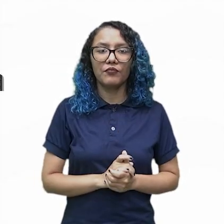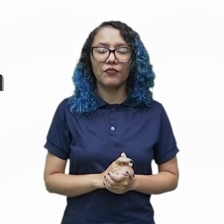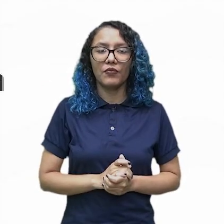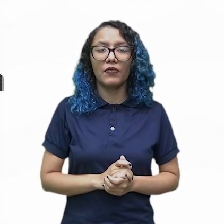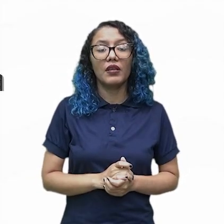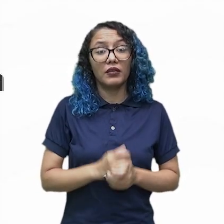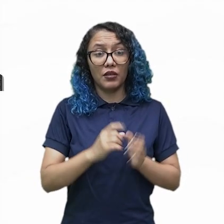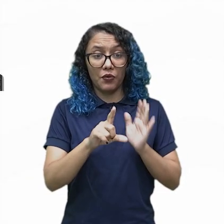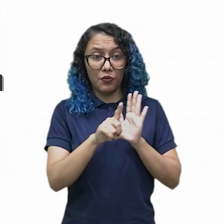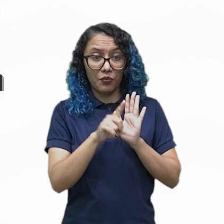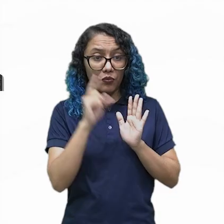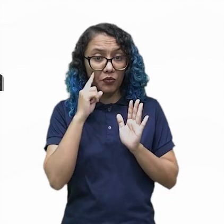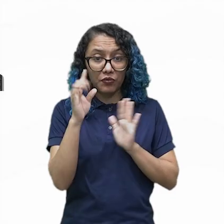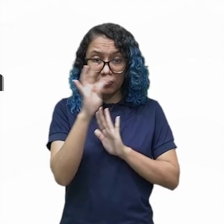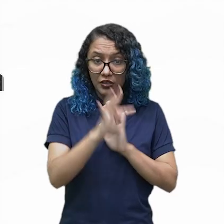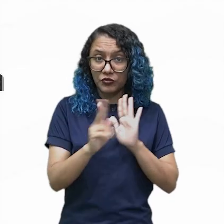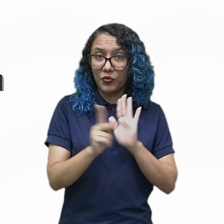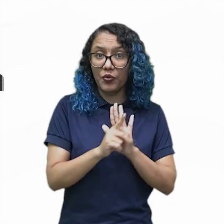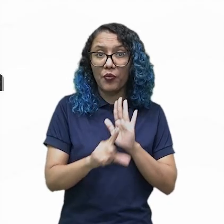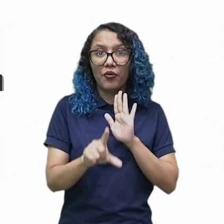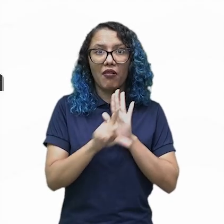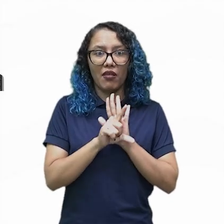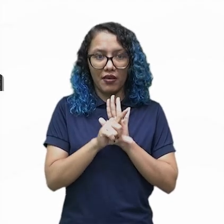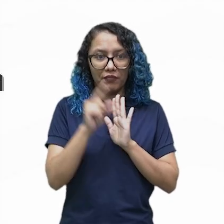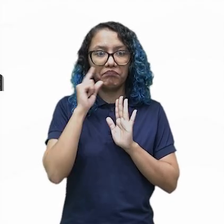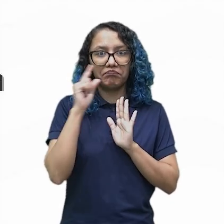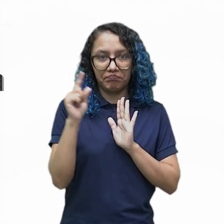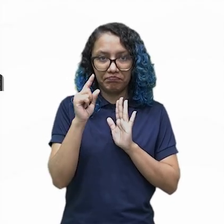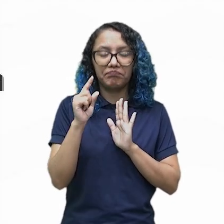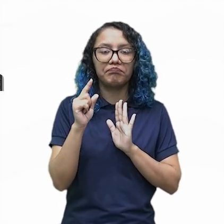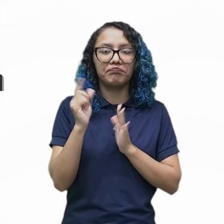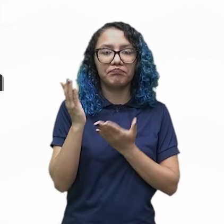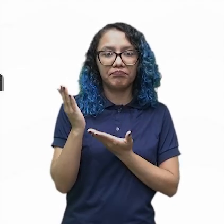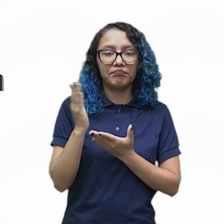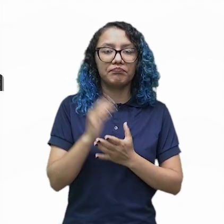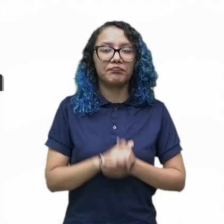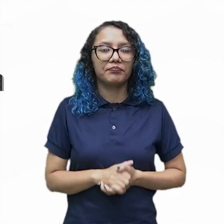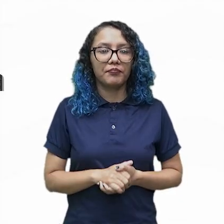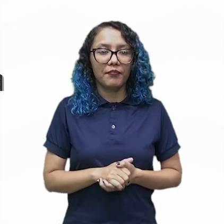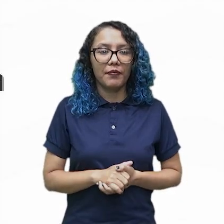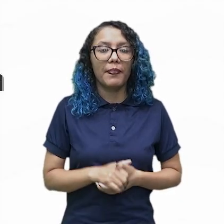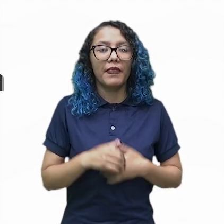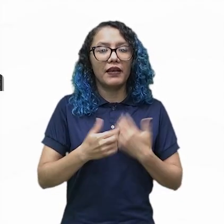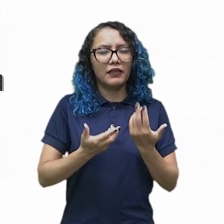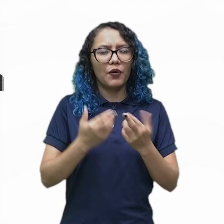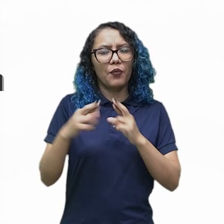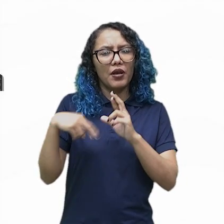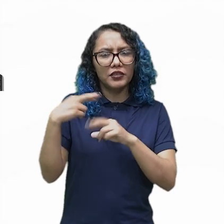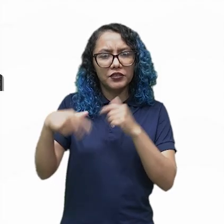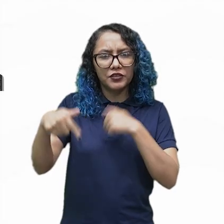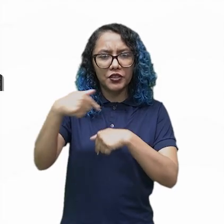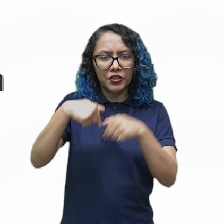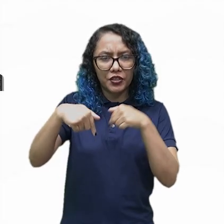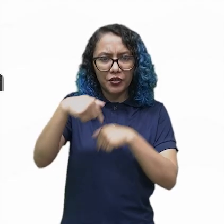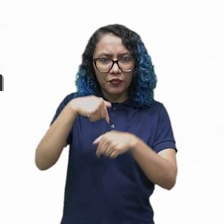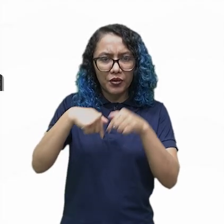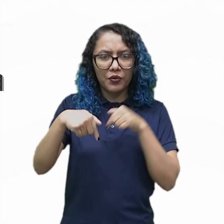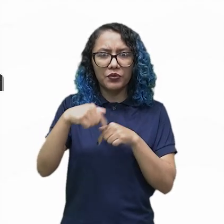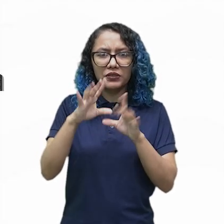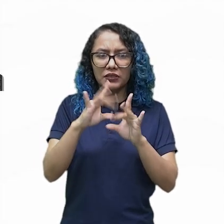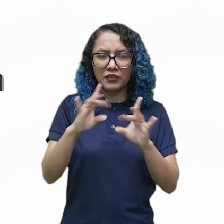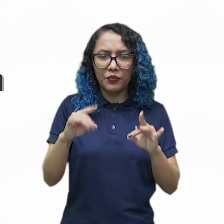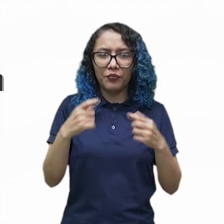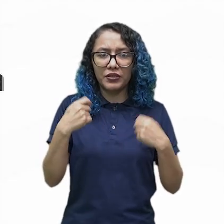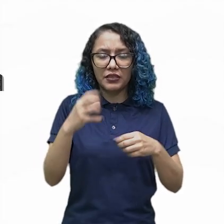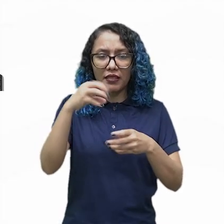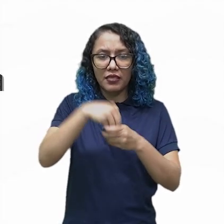eu retirei de documentos oficiais, São resoluções. Então, primeiro, reagentes químicos líquidos devem ser